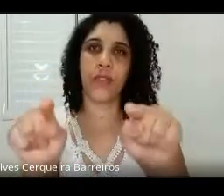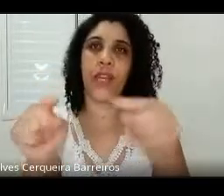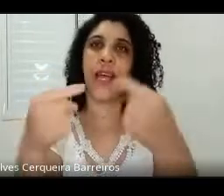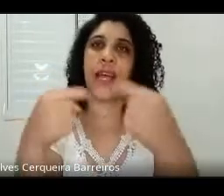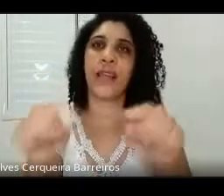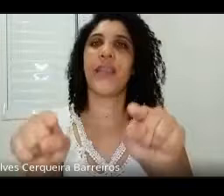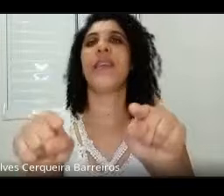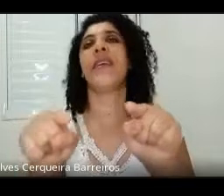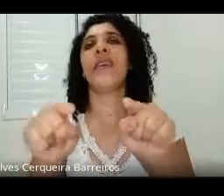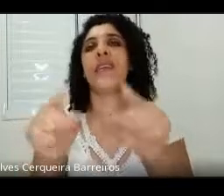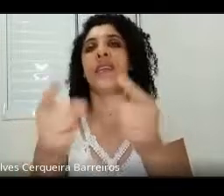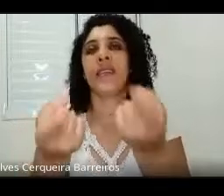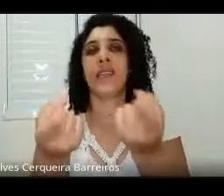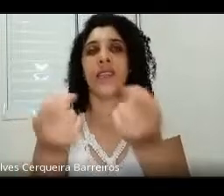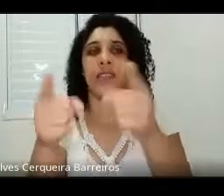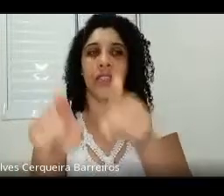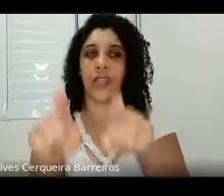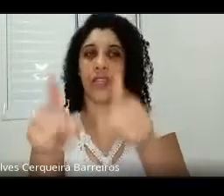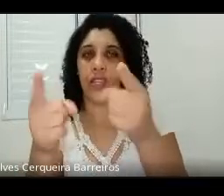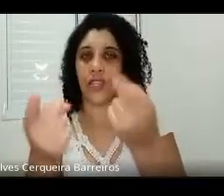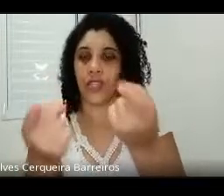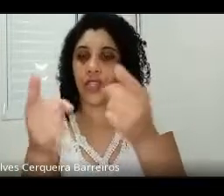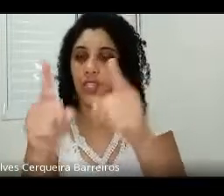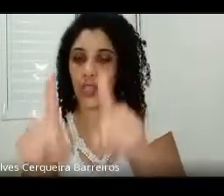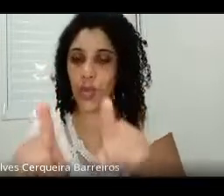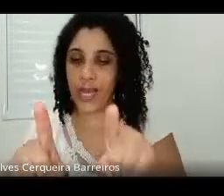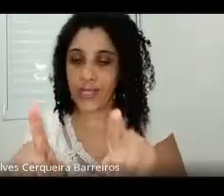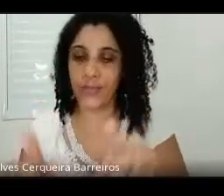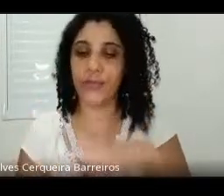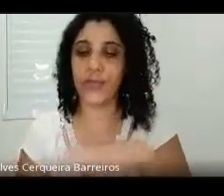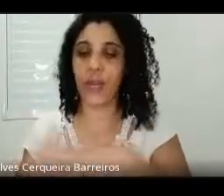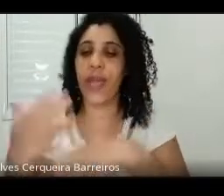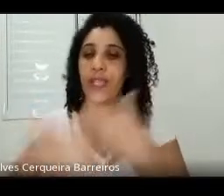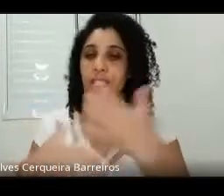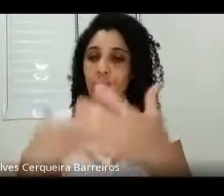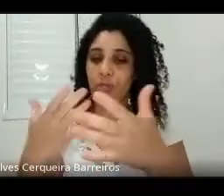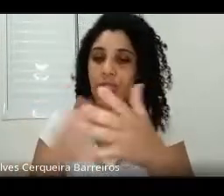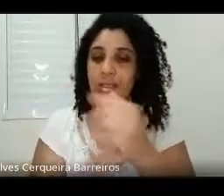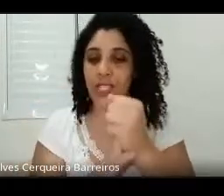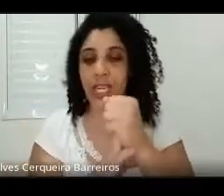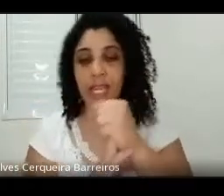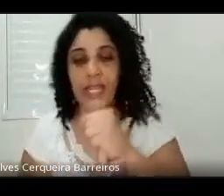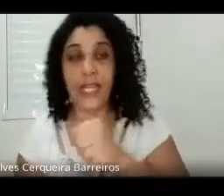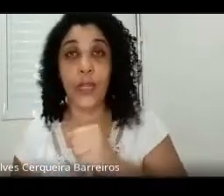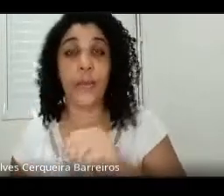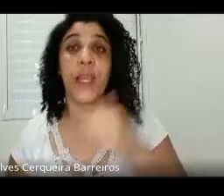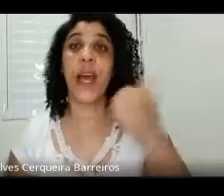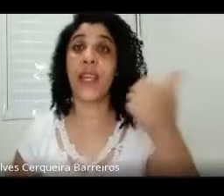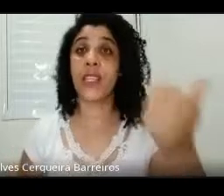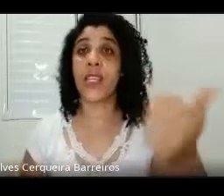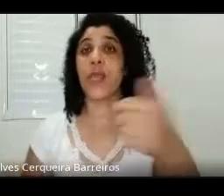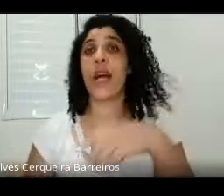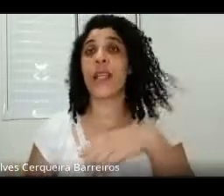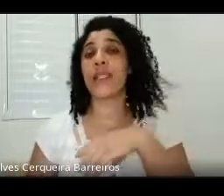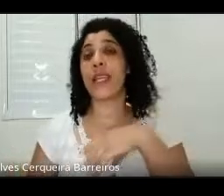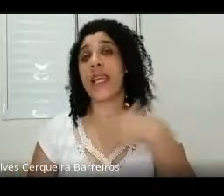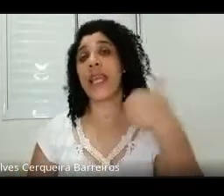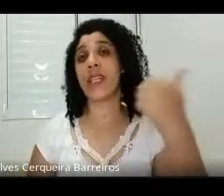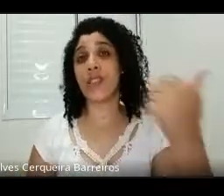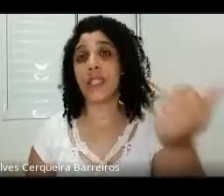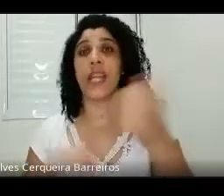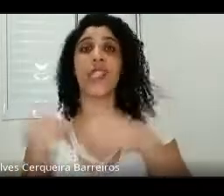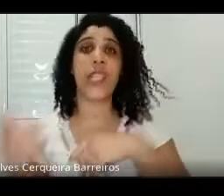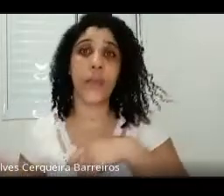movimento. Provocar e churrasco. Então, é a descontinuidade da língua. Além disso,